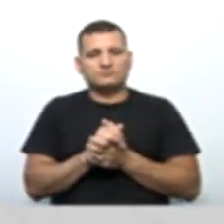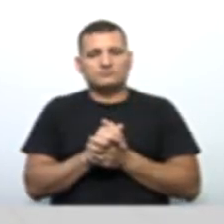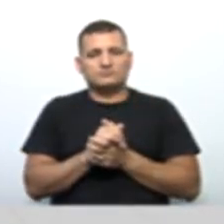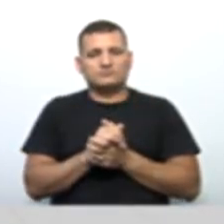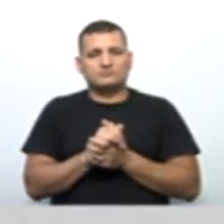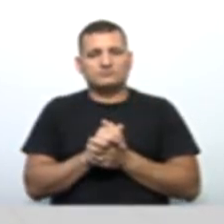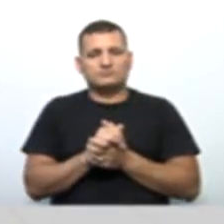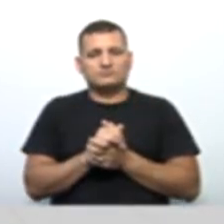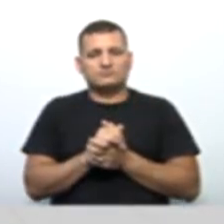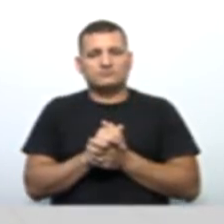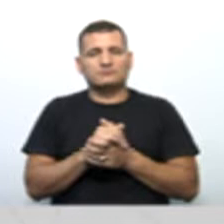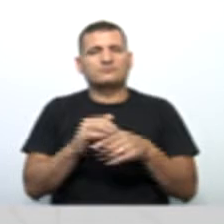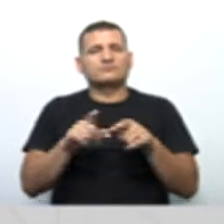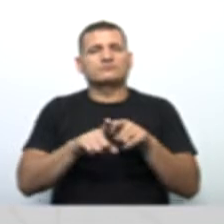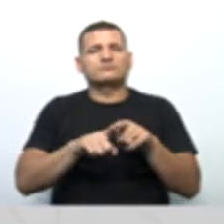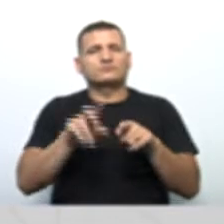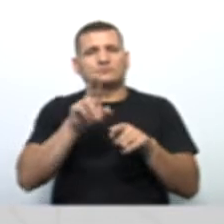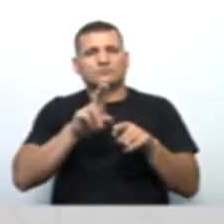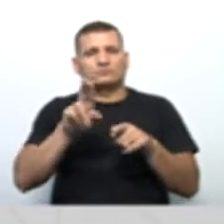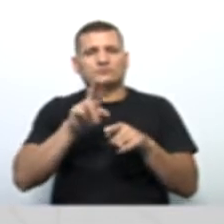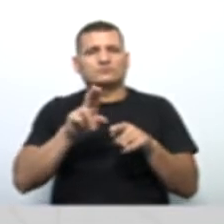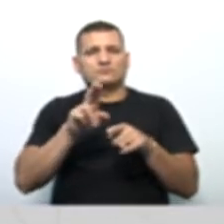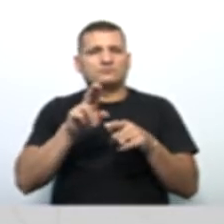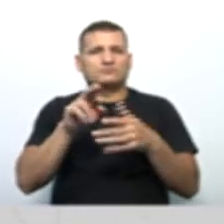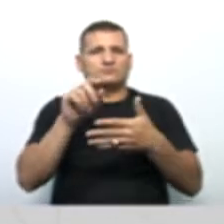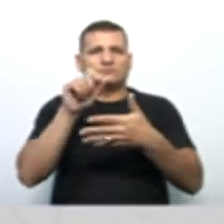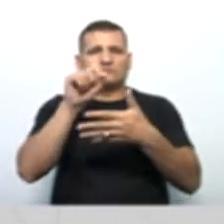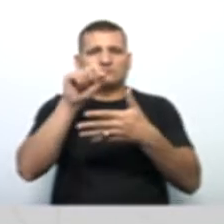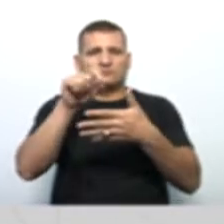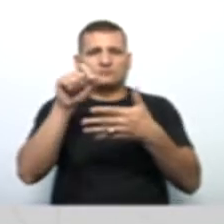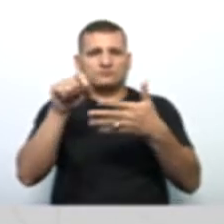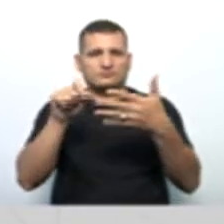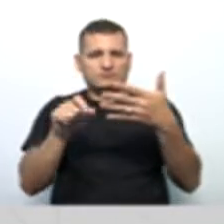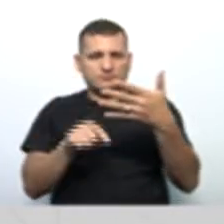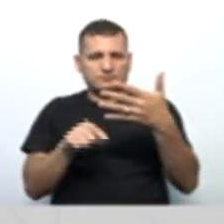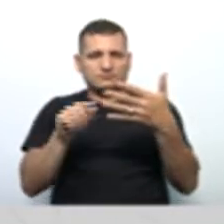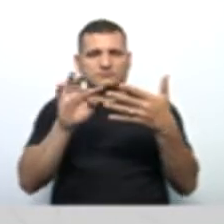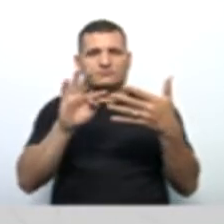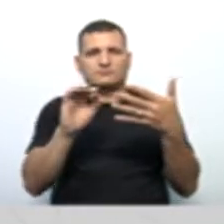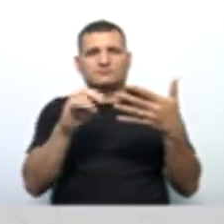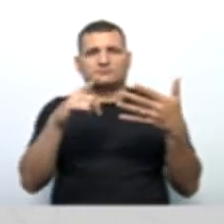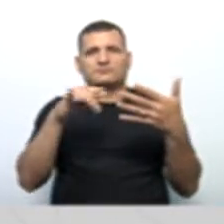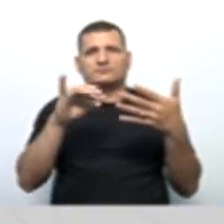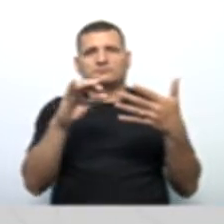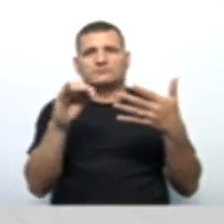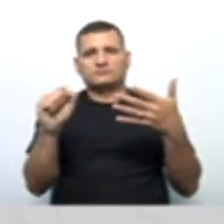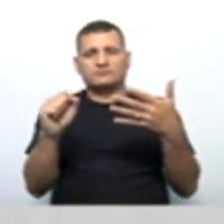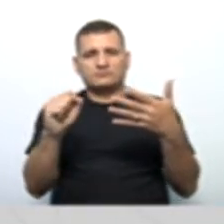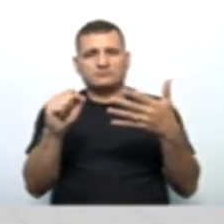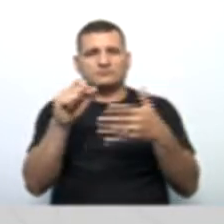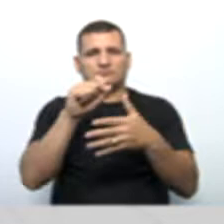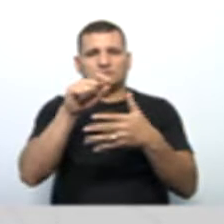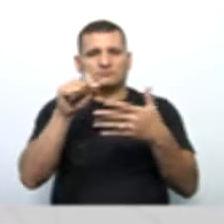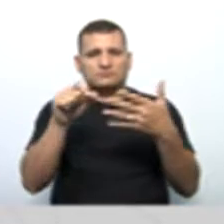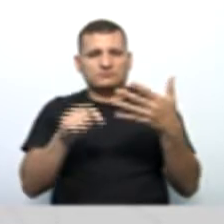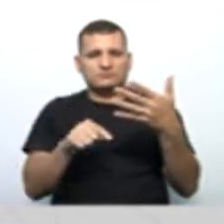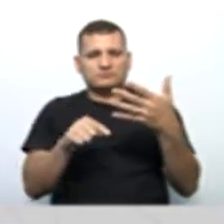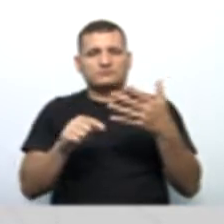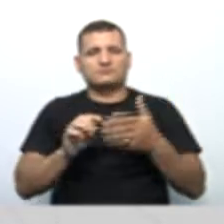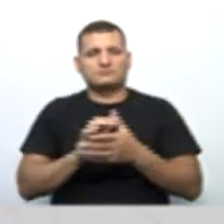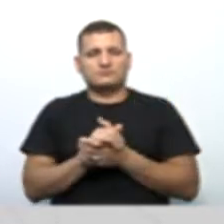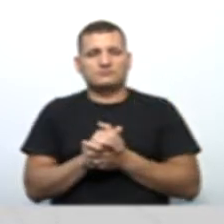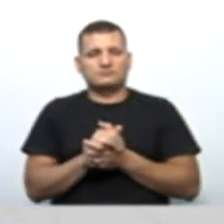em listas que essas listas elas não cansam tanto a visão do do leitor tá